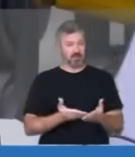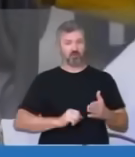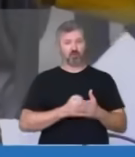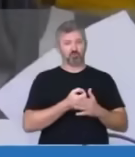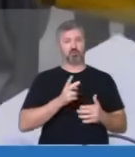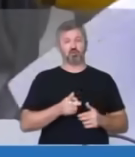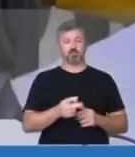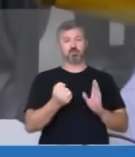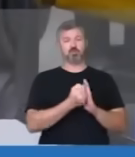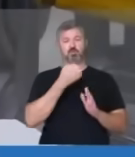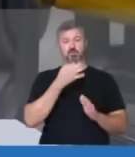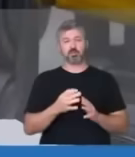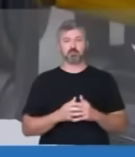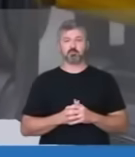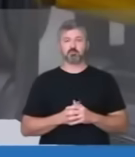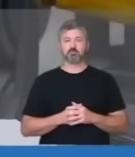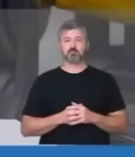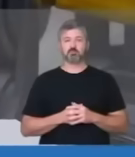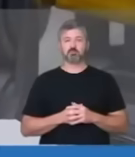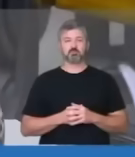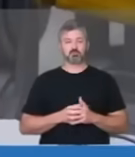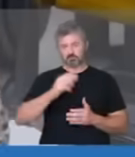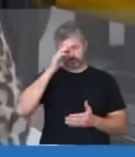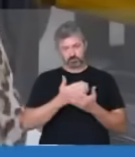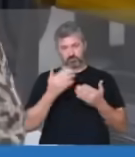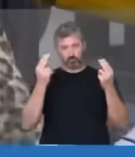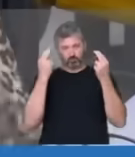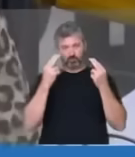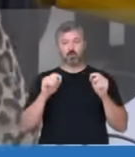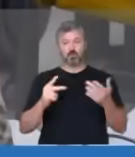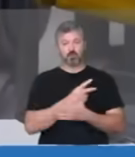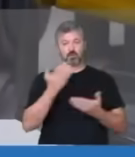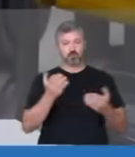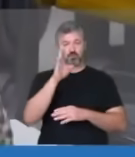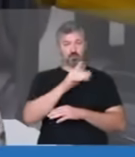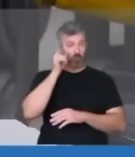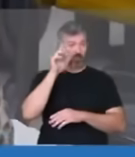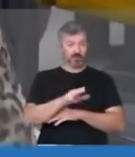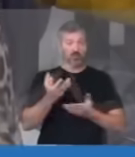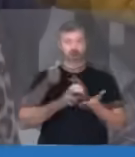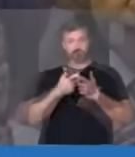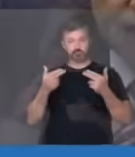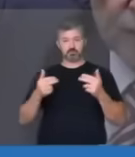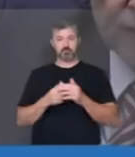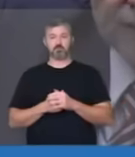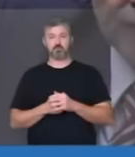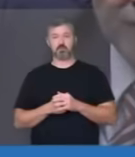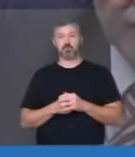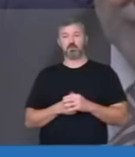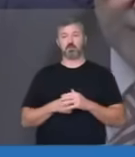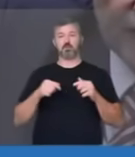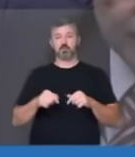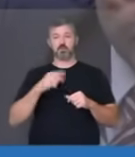obstrução, marcando uma posição, porque é inacreditável o que aconteceu na tarde de ontem e na manhã de hoje. Muito obrigada. Aqui está se